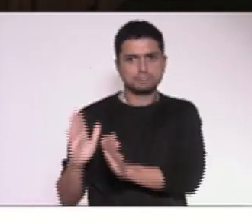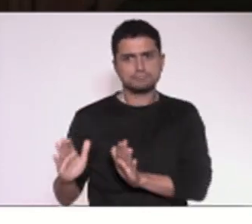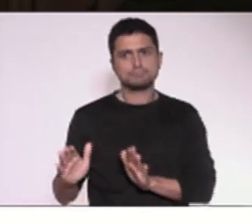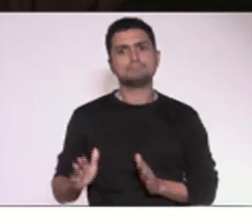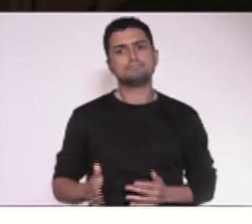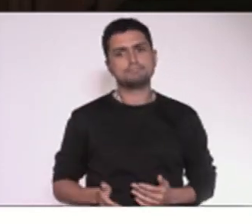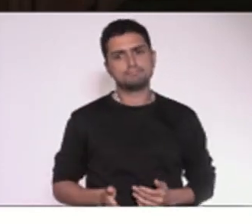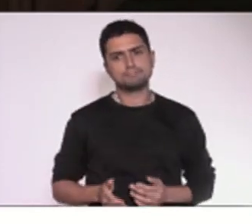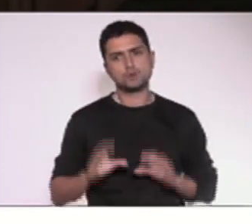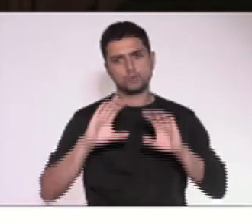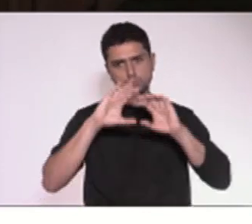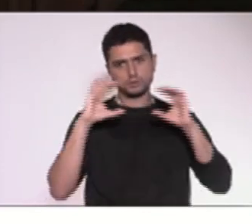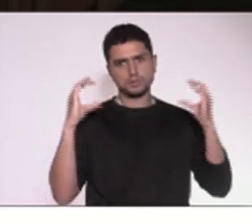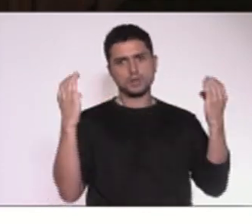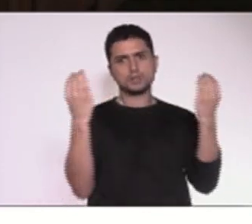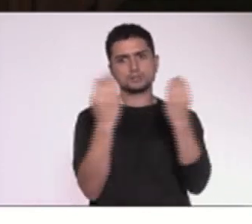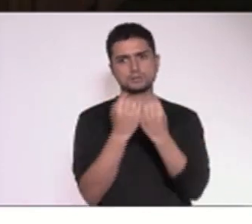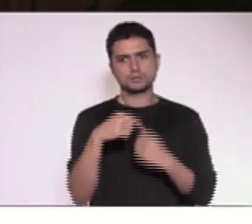comunidades.